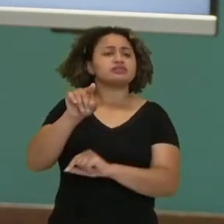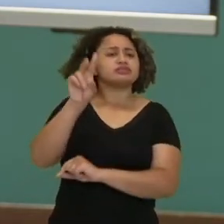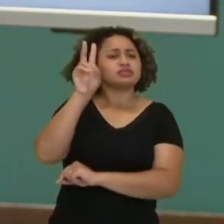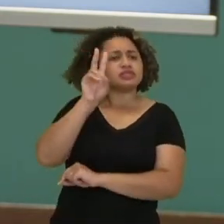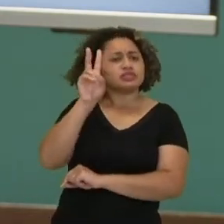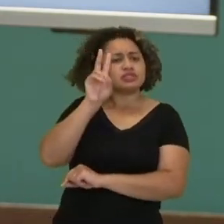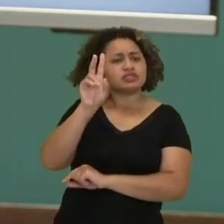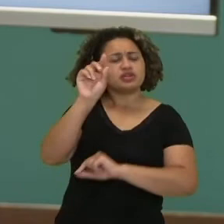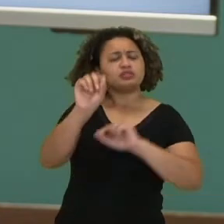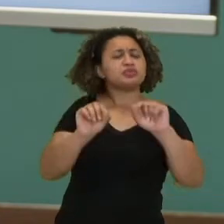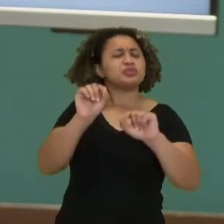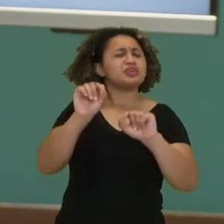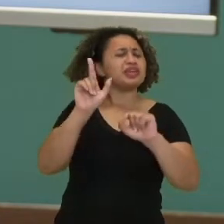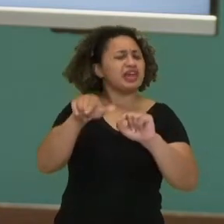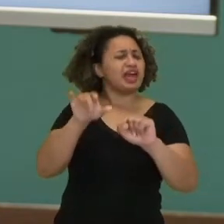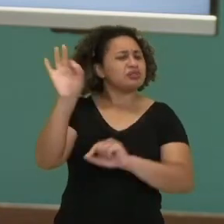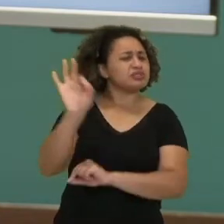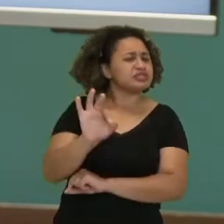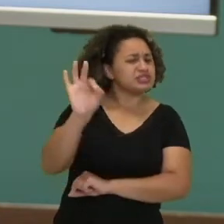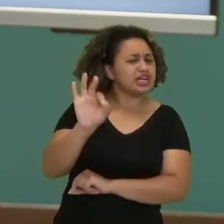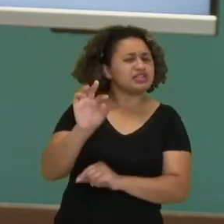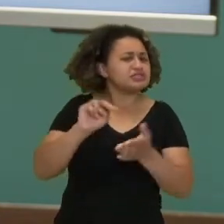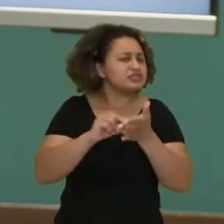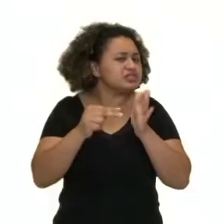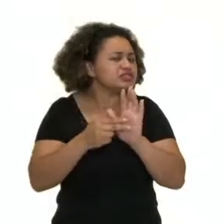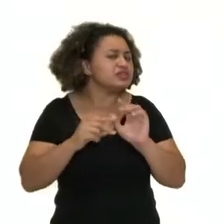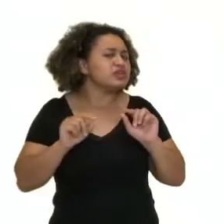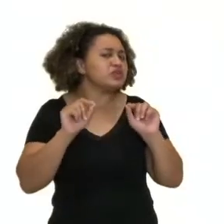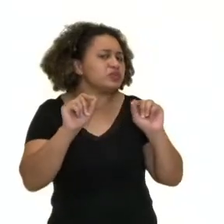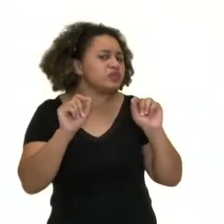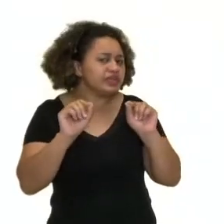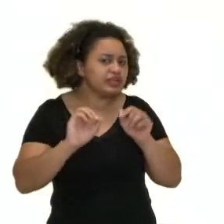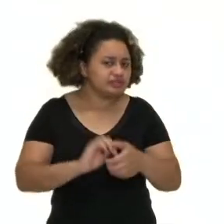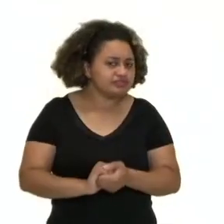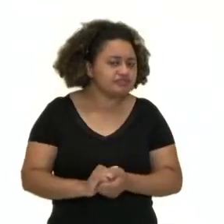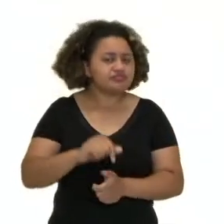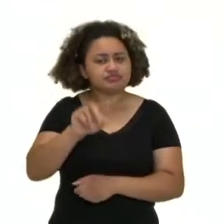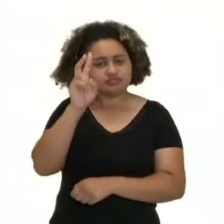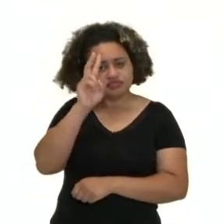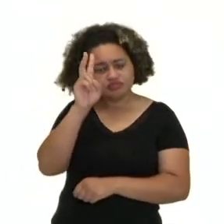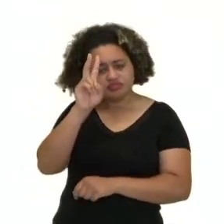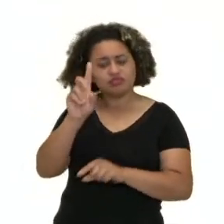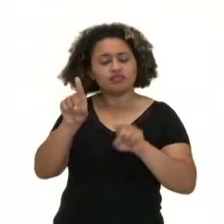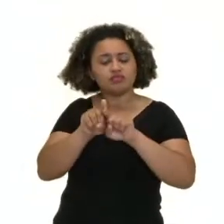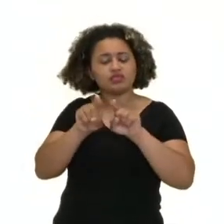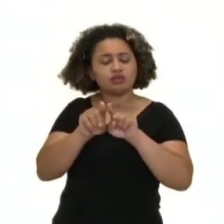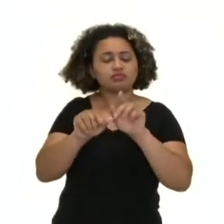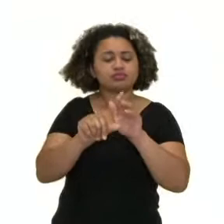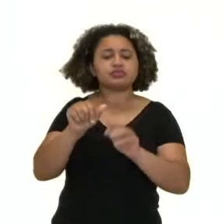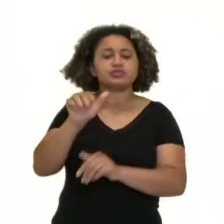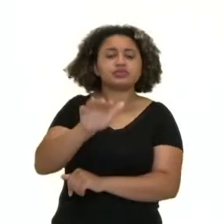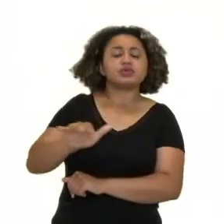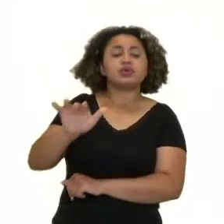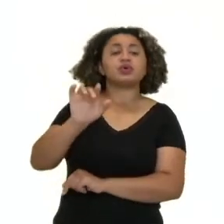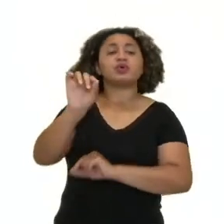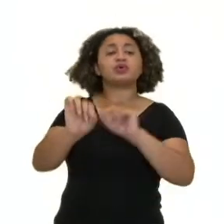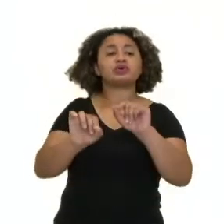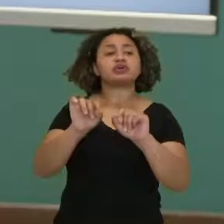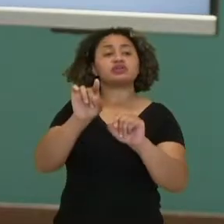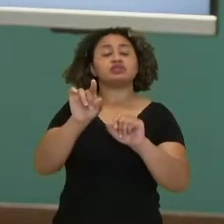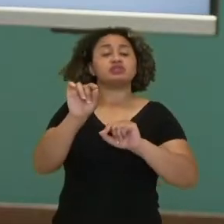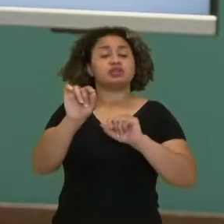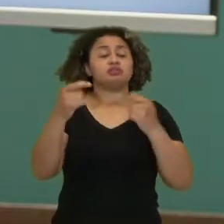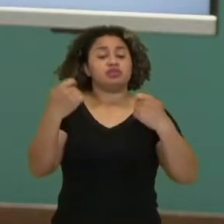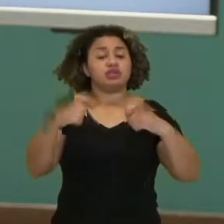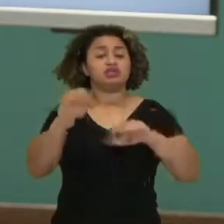lembra o que é porcentagem? Lembra ainda qual foi a sua primeira situação em que você teve